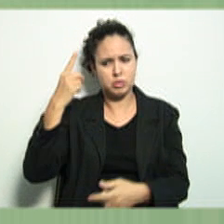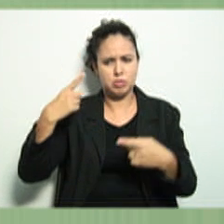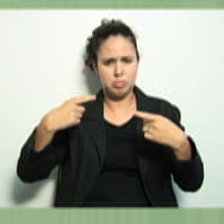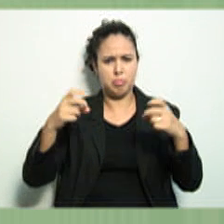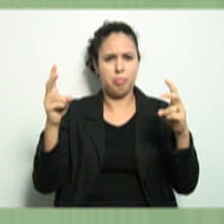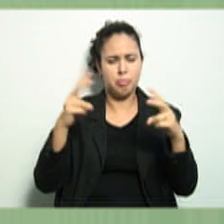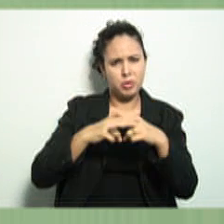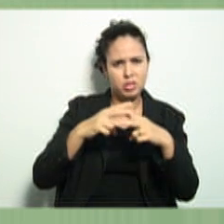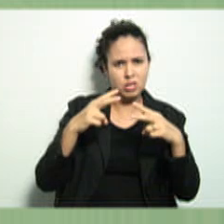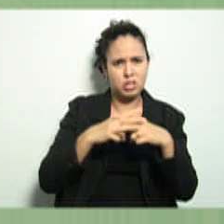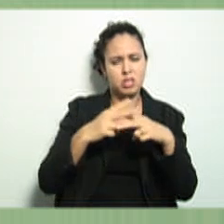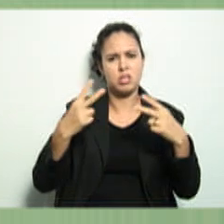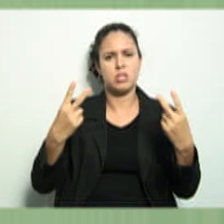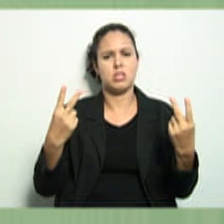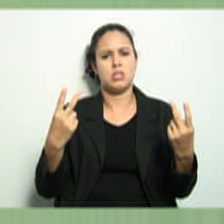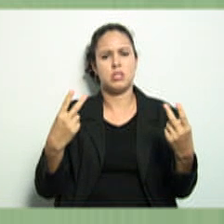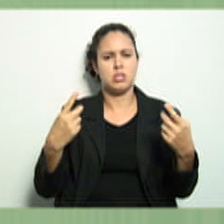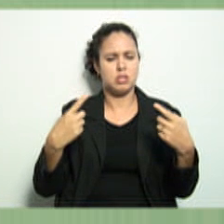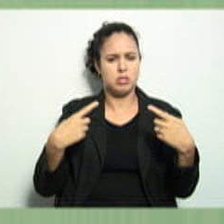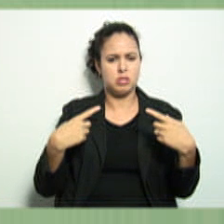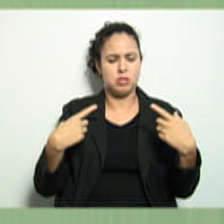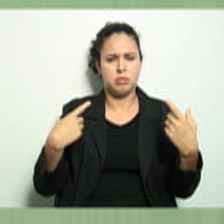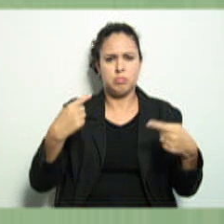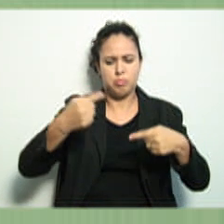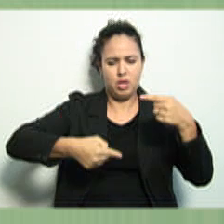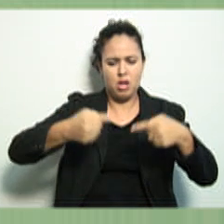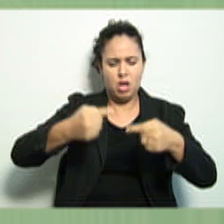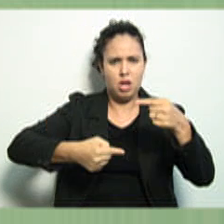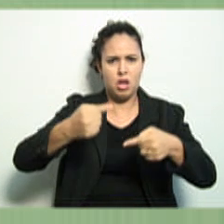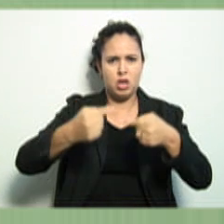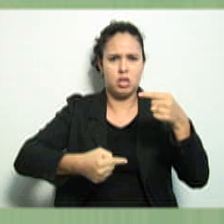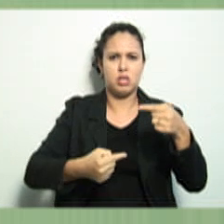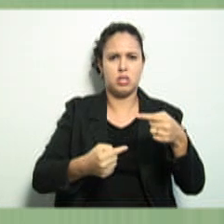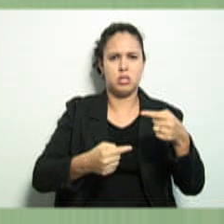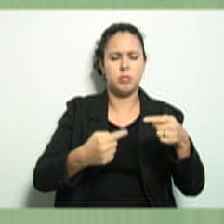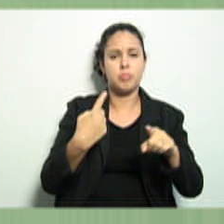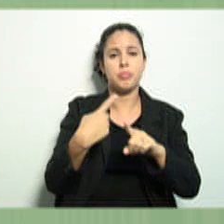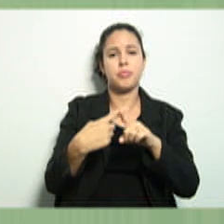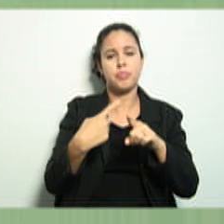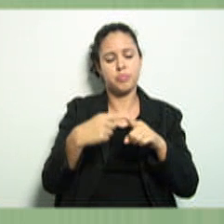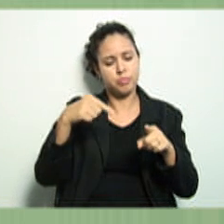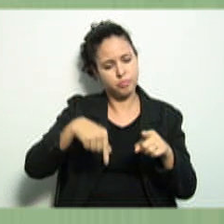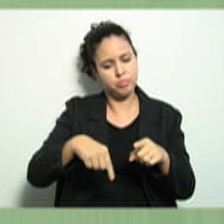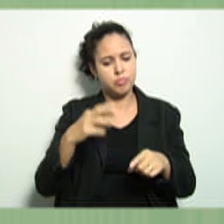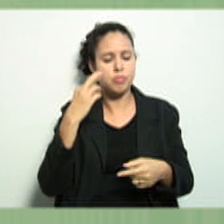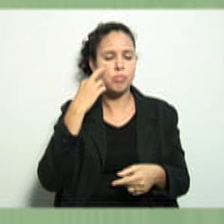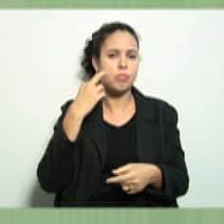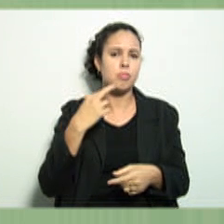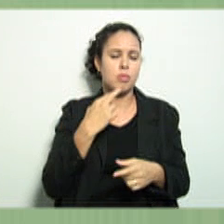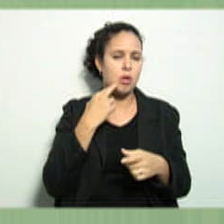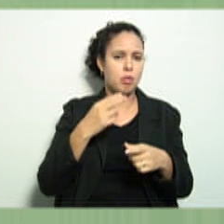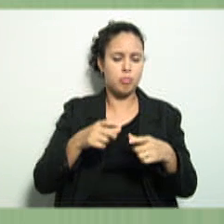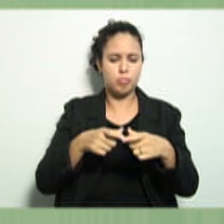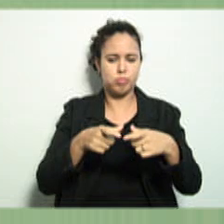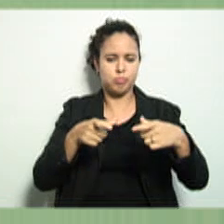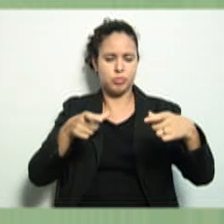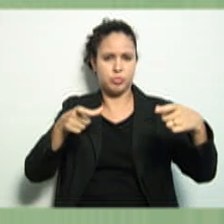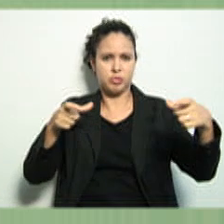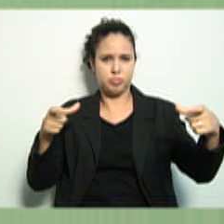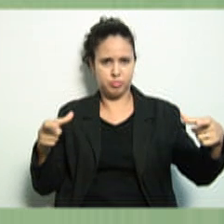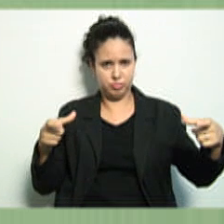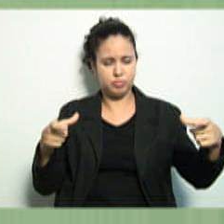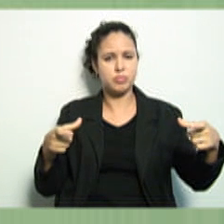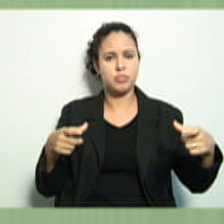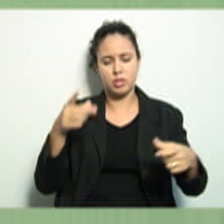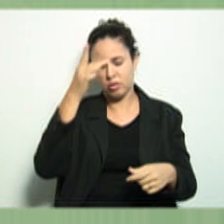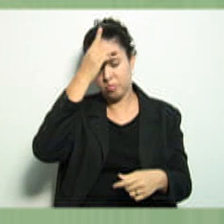outras, como é o normal quando a gente fala de colonização. Então, veja que o processo migratório,